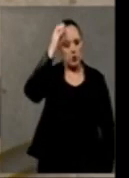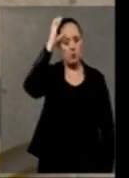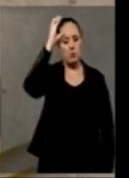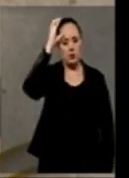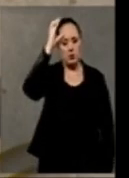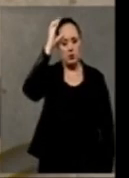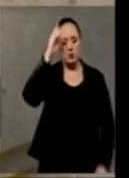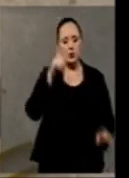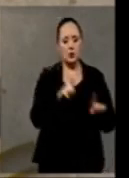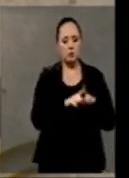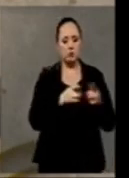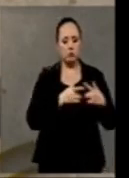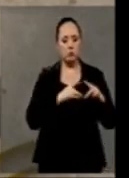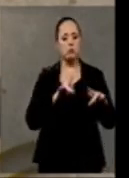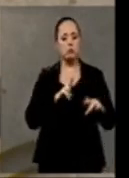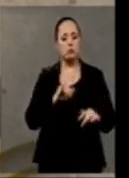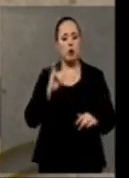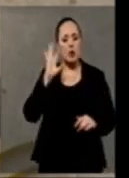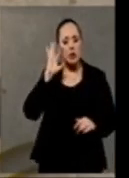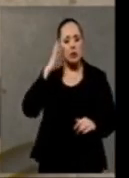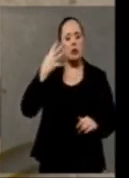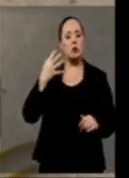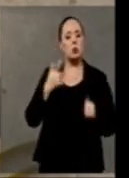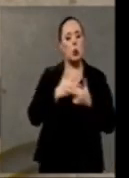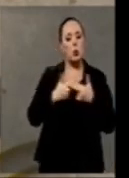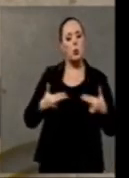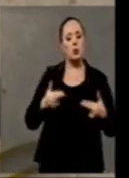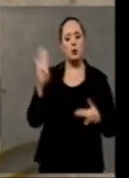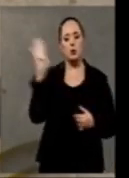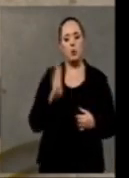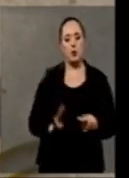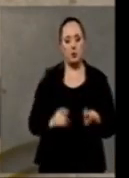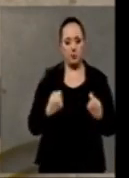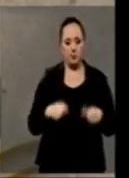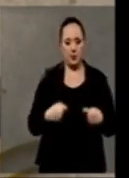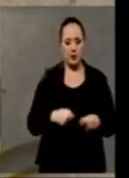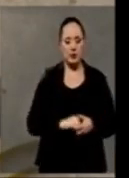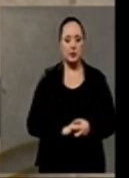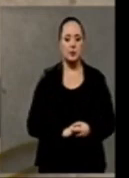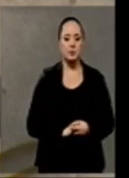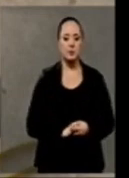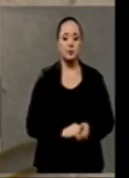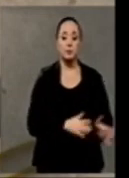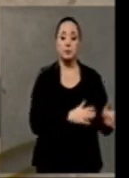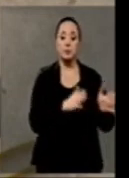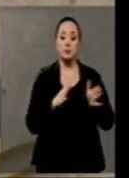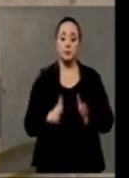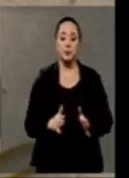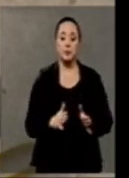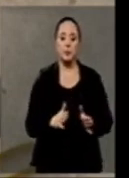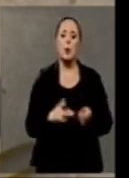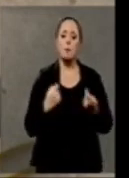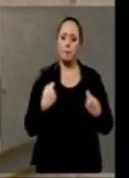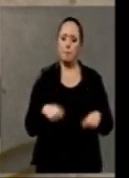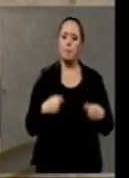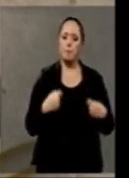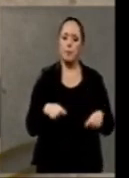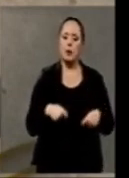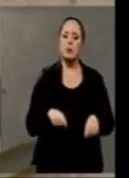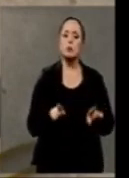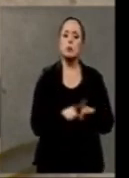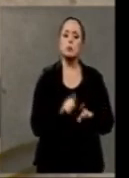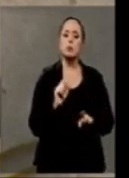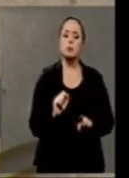as decisões que o nosso país precisa por outro lado precisamos também